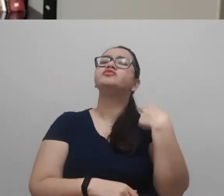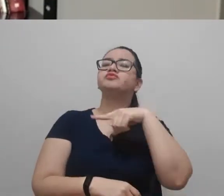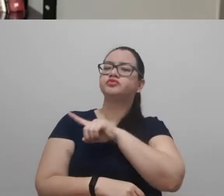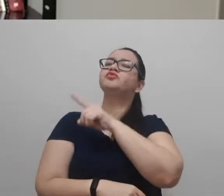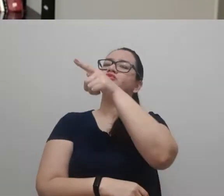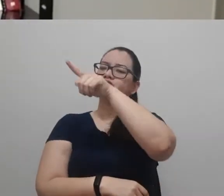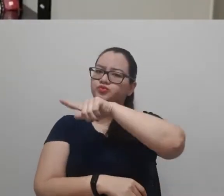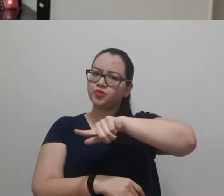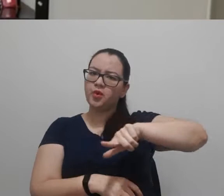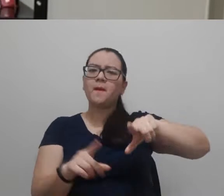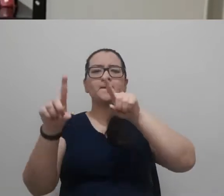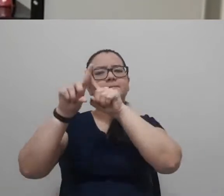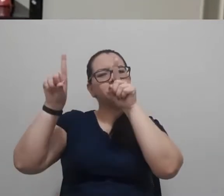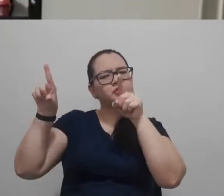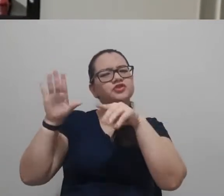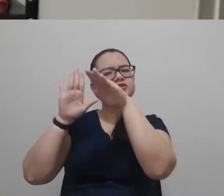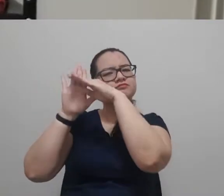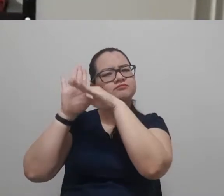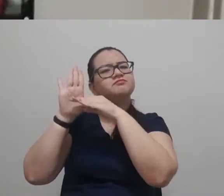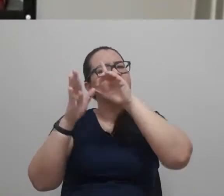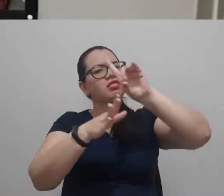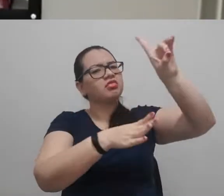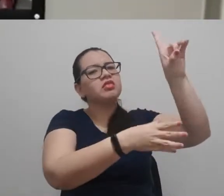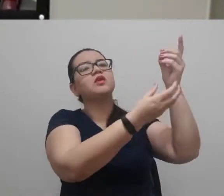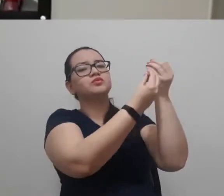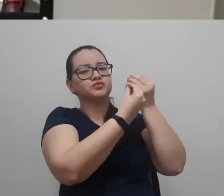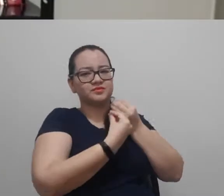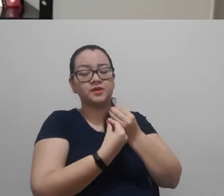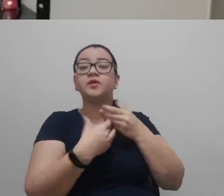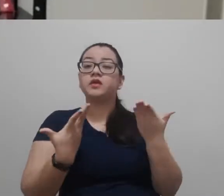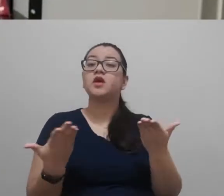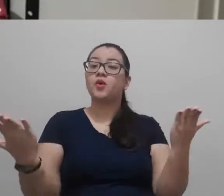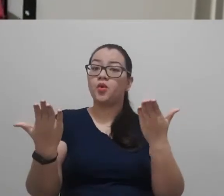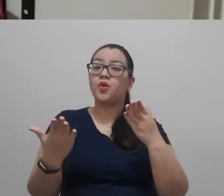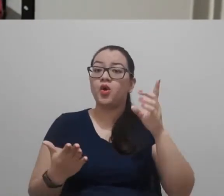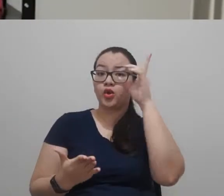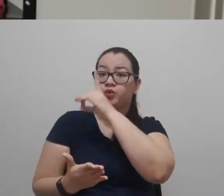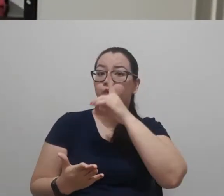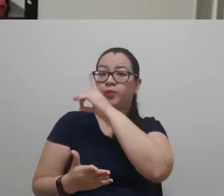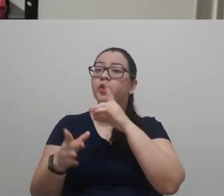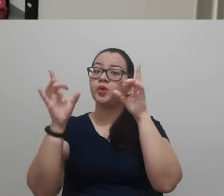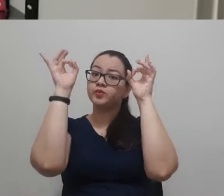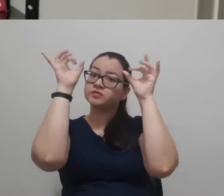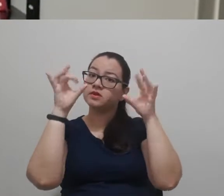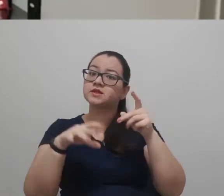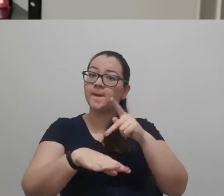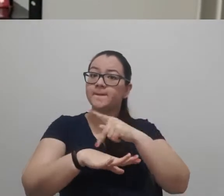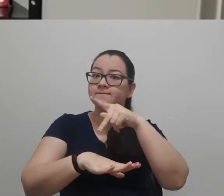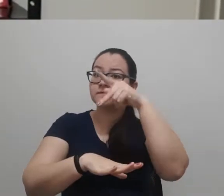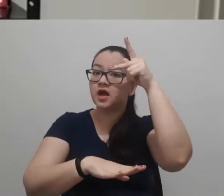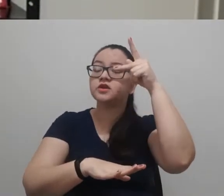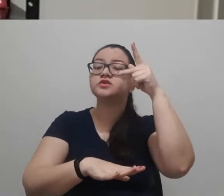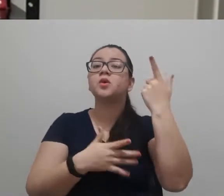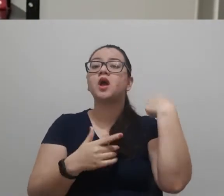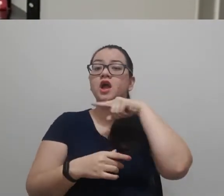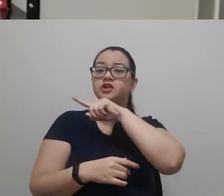nós vamos continuar esse projeto que realmente vem de Deus. E nesse domingo, especialmente sobre o tema da